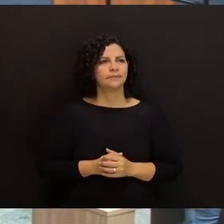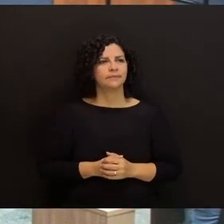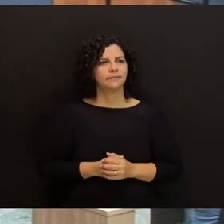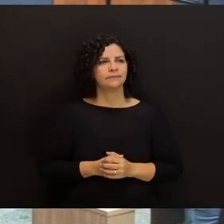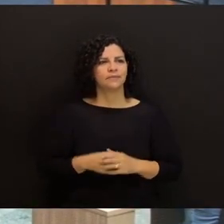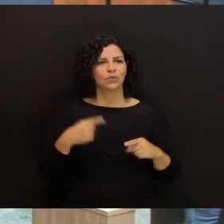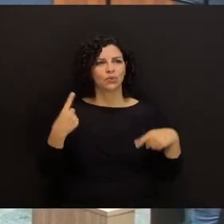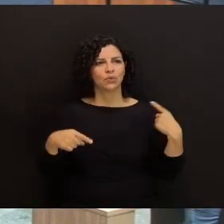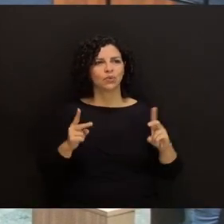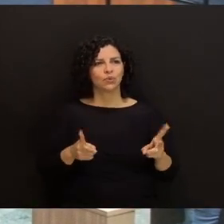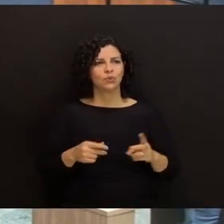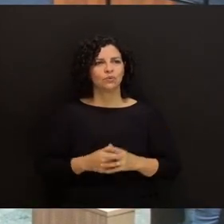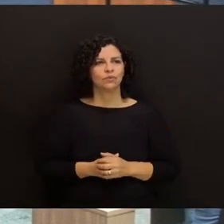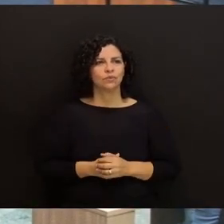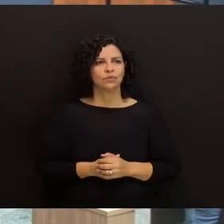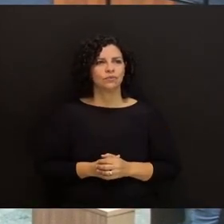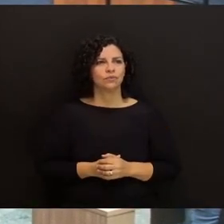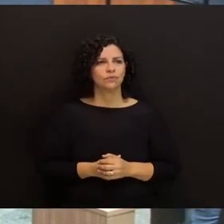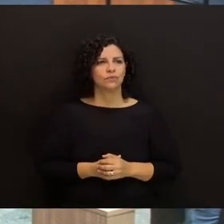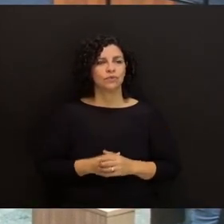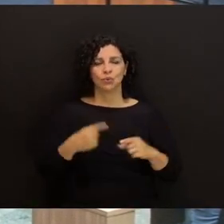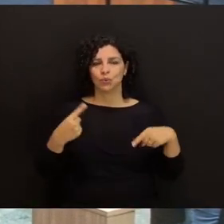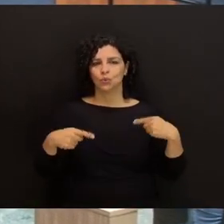permanece a discussão talvez